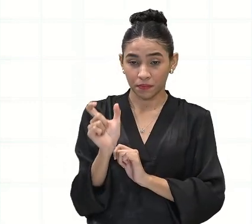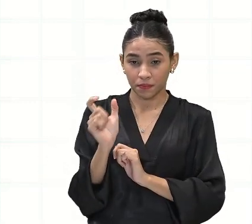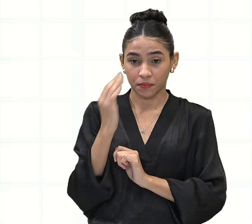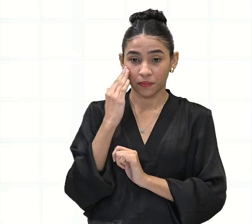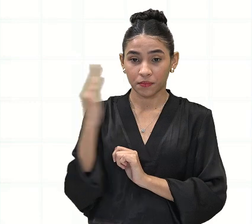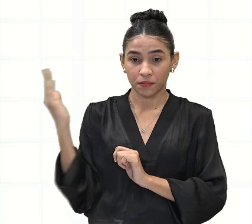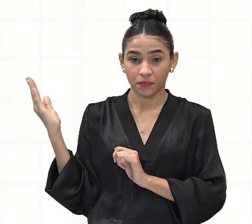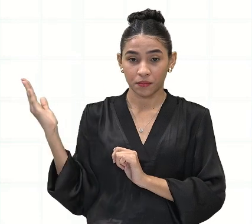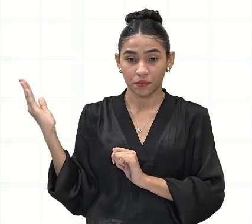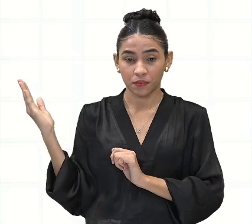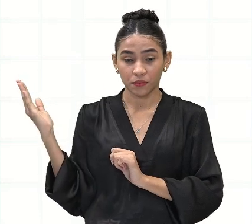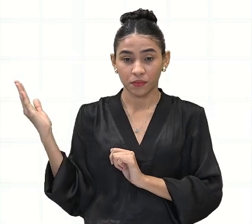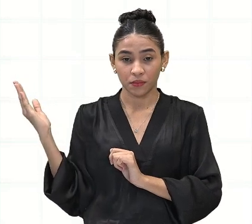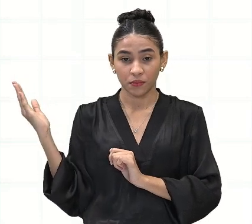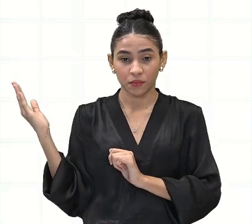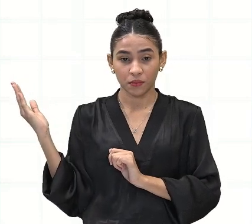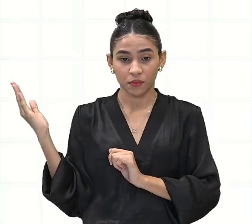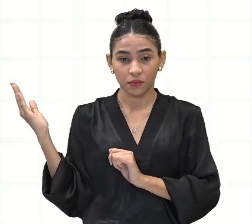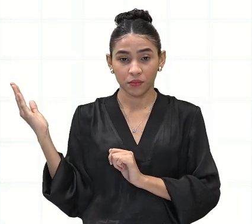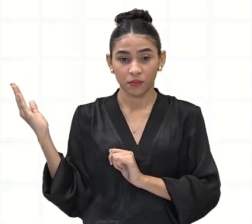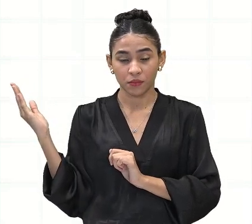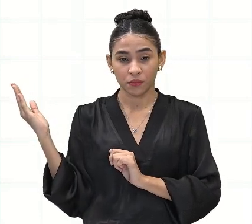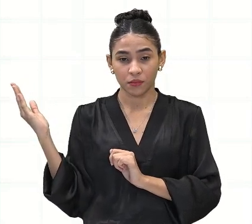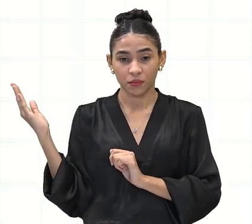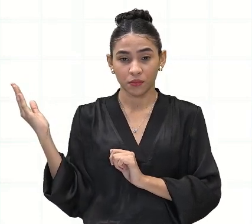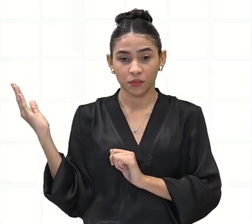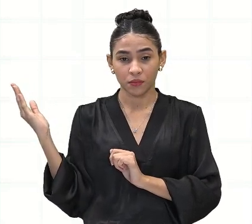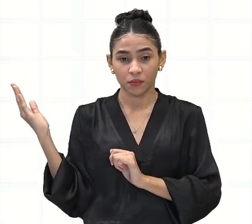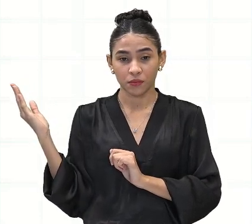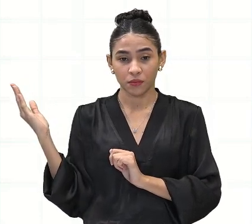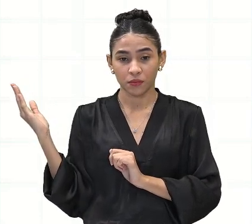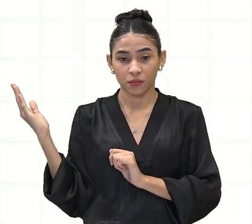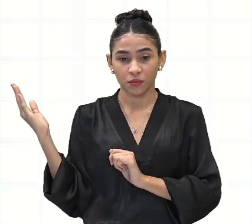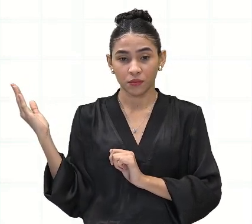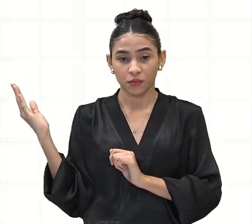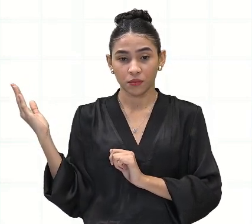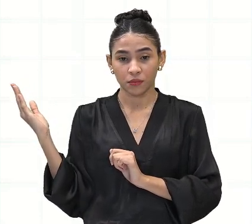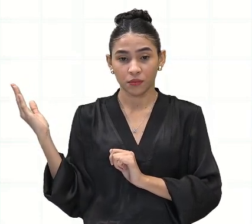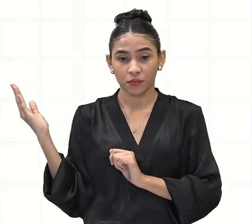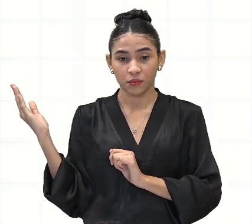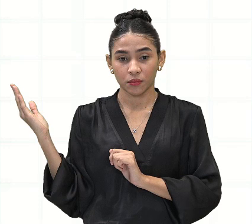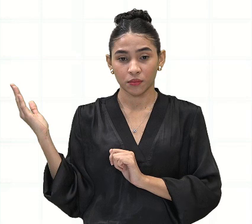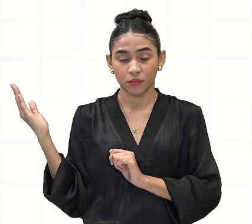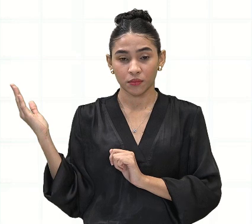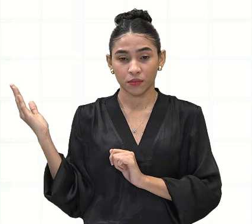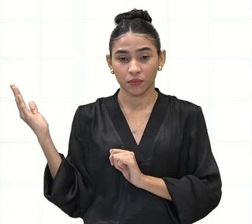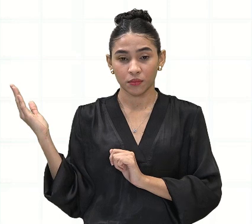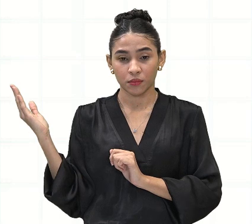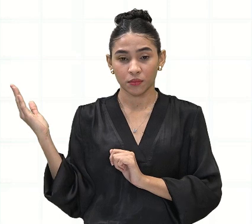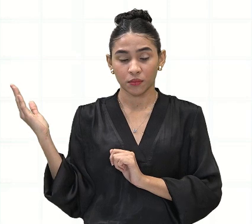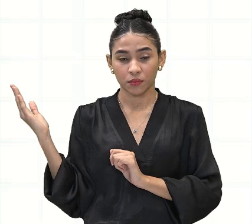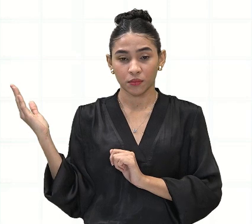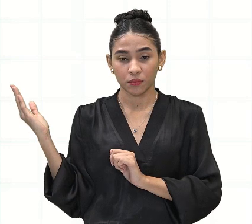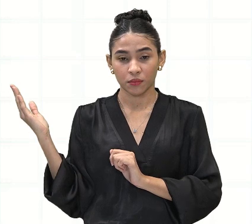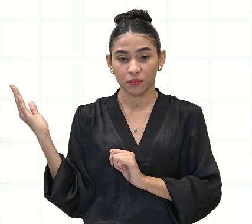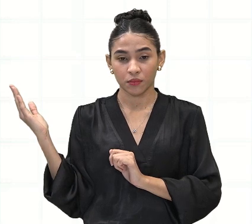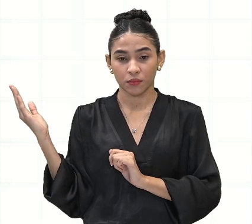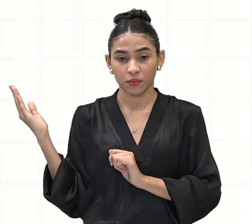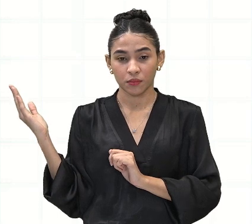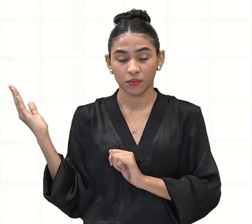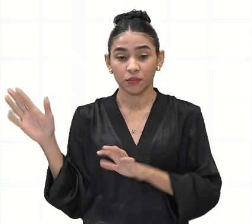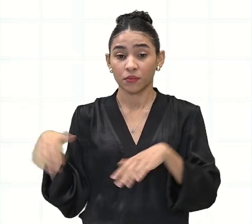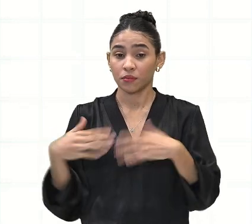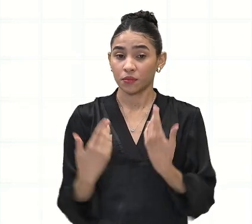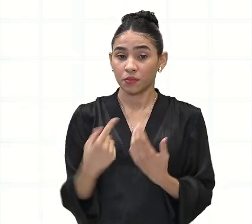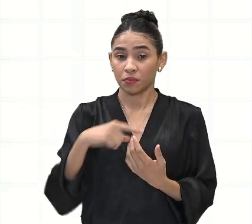snob, snob, ski, ski, flirt, flirt, folder, folder, facsimile, fax. E só